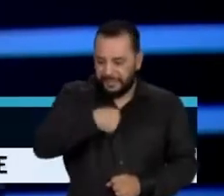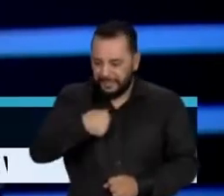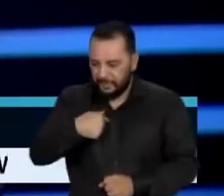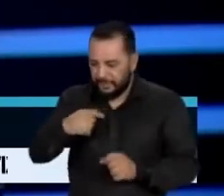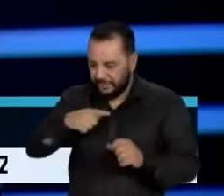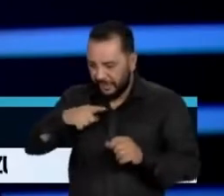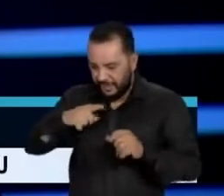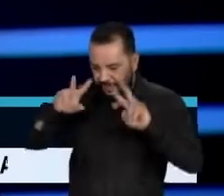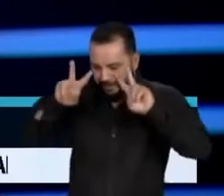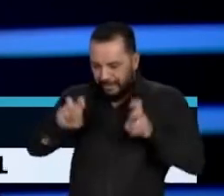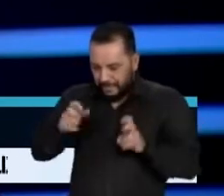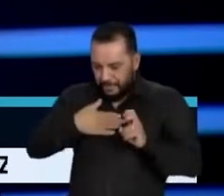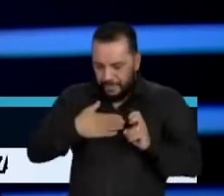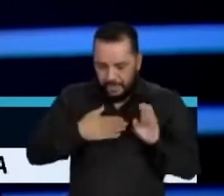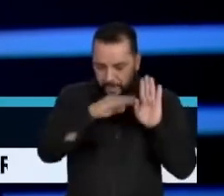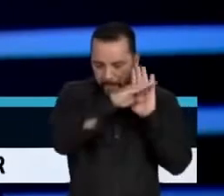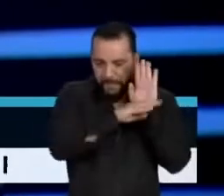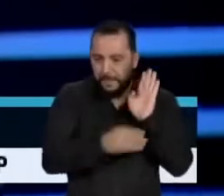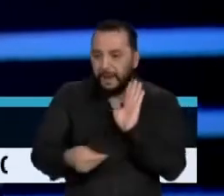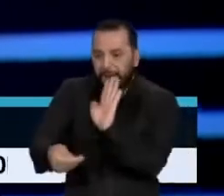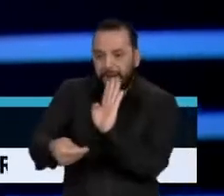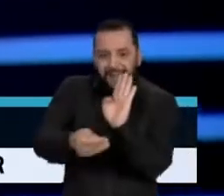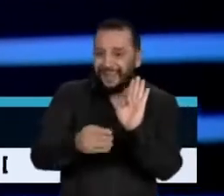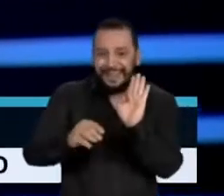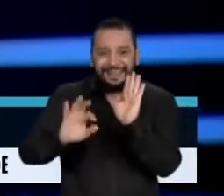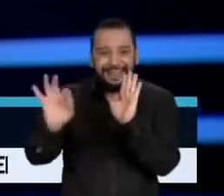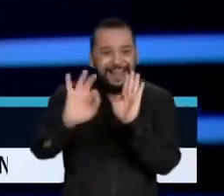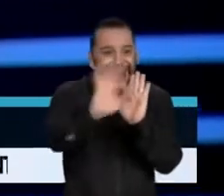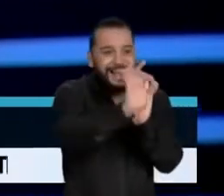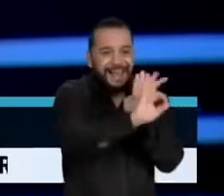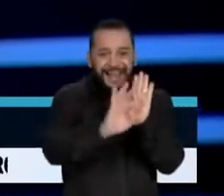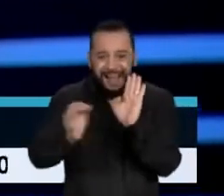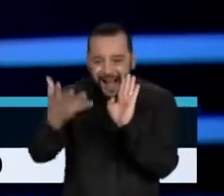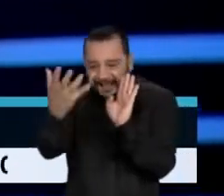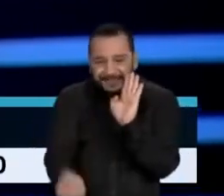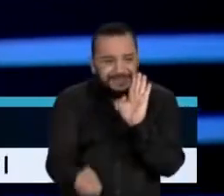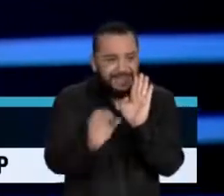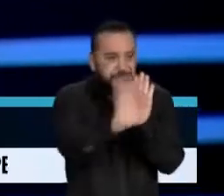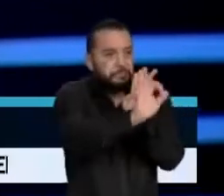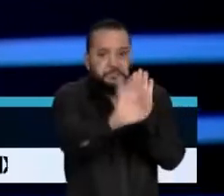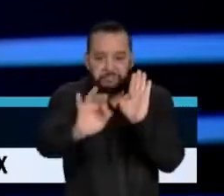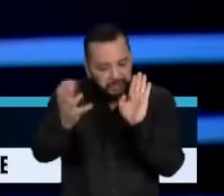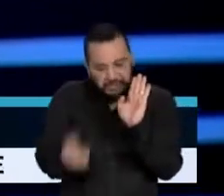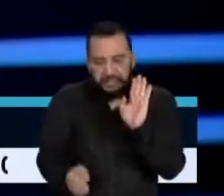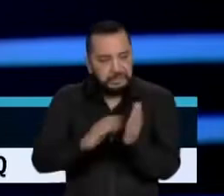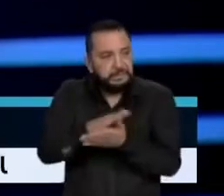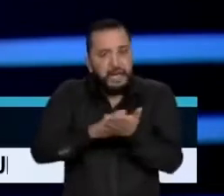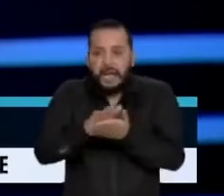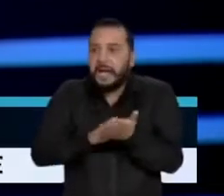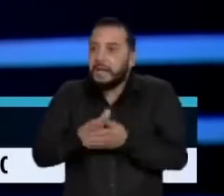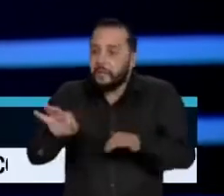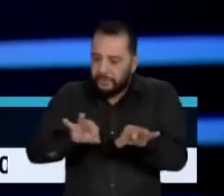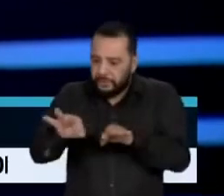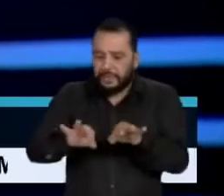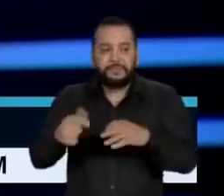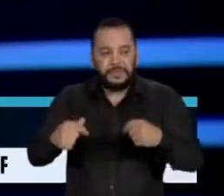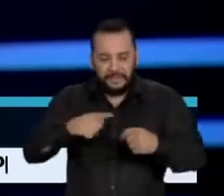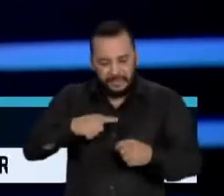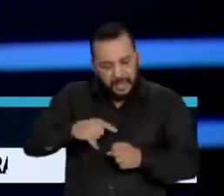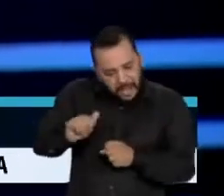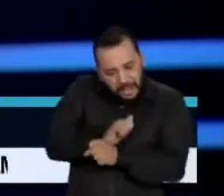defender senão seria um shopping 513 então ele nas naturalmente ele tem que ter um nível de articulação